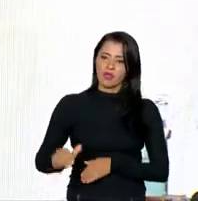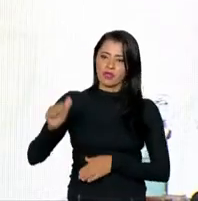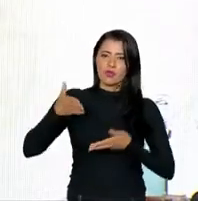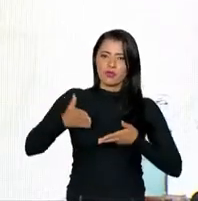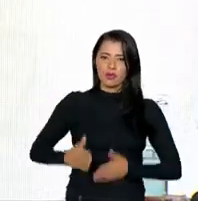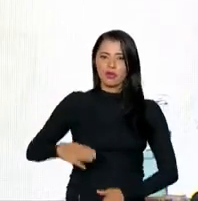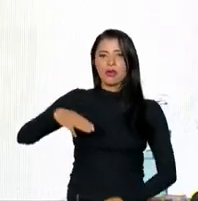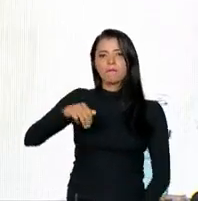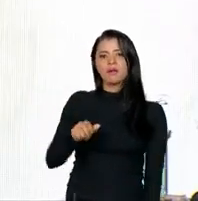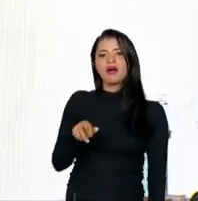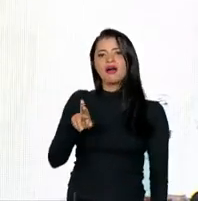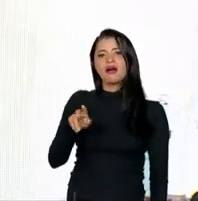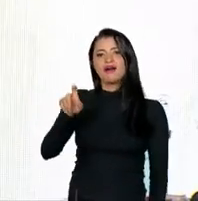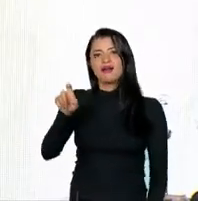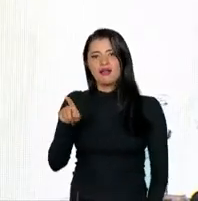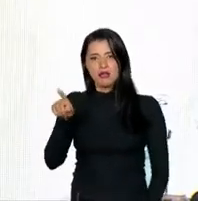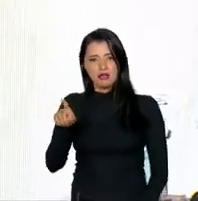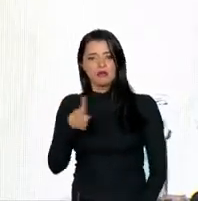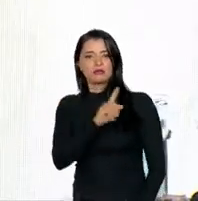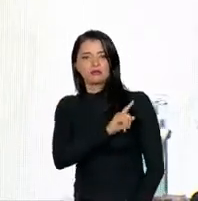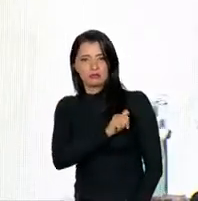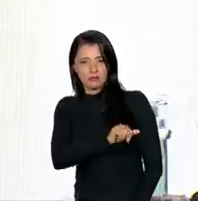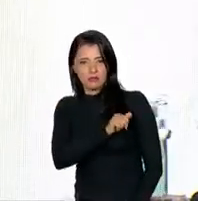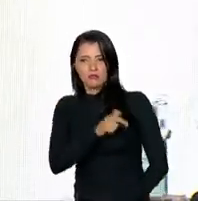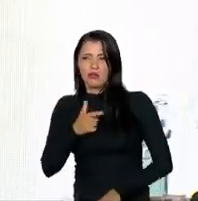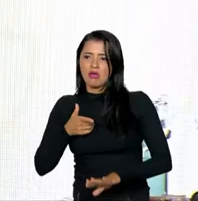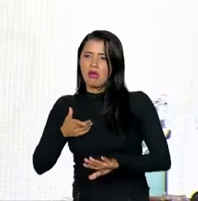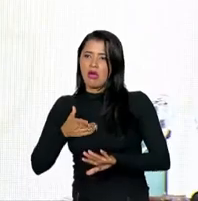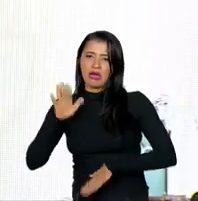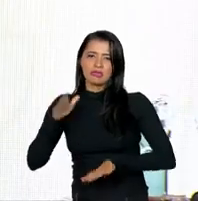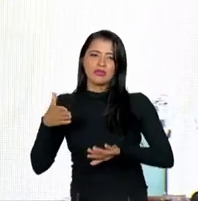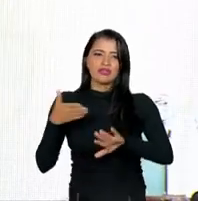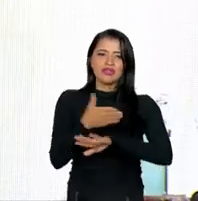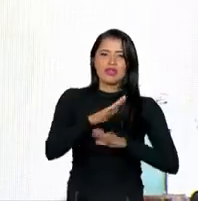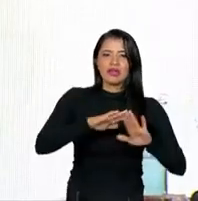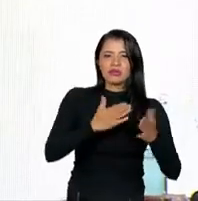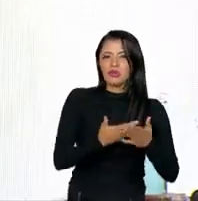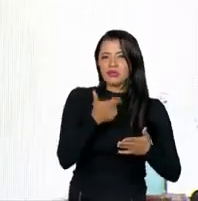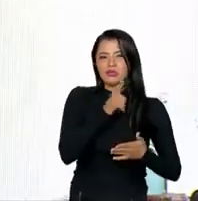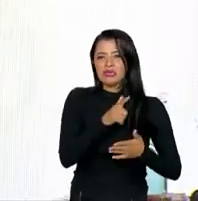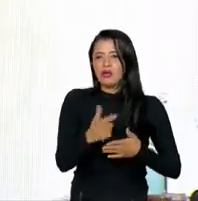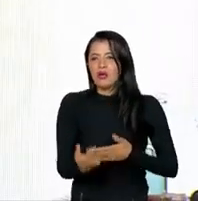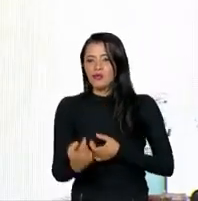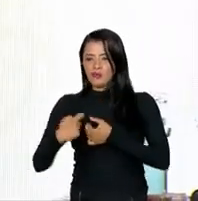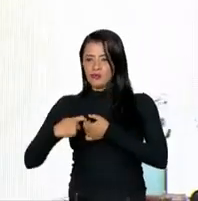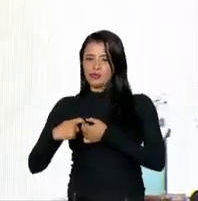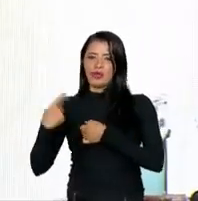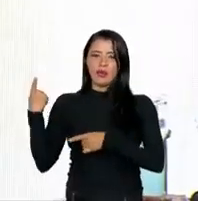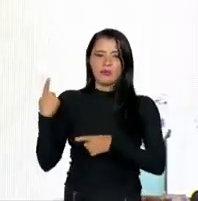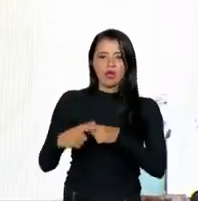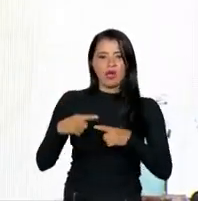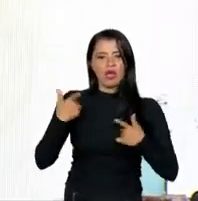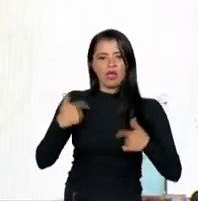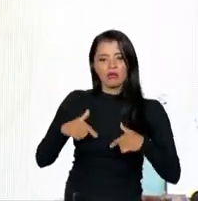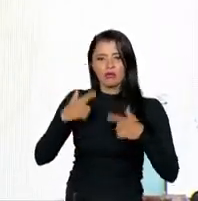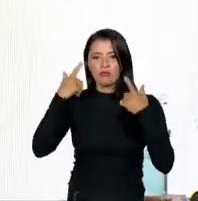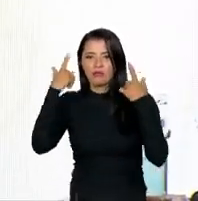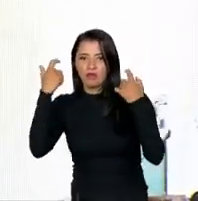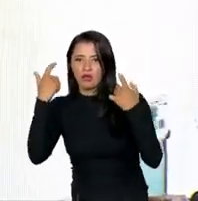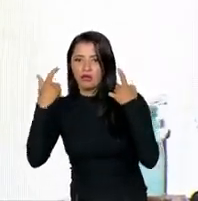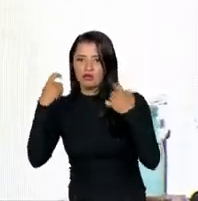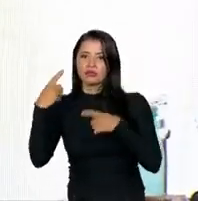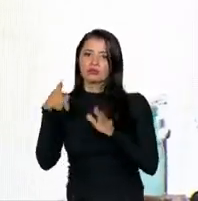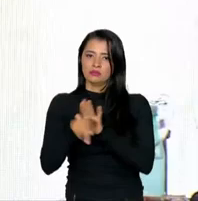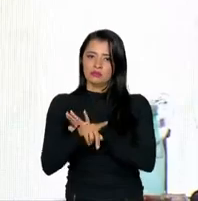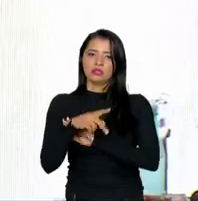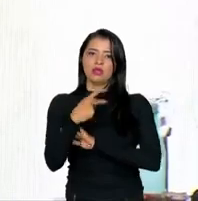Muitas vezes eu não conseguia chegar a minha escola ou voltar da escola por conta de operações ou por conta de algum tipo de violência. Por